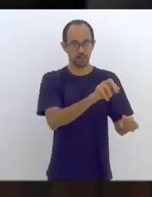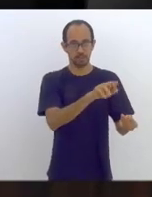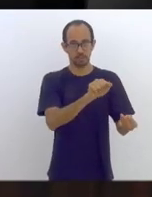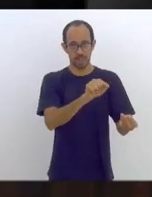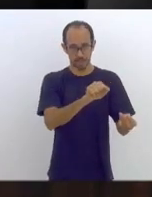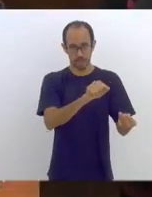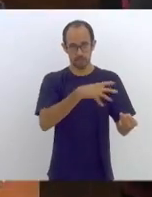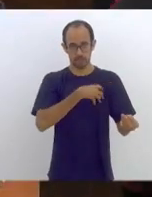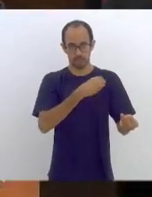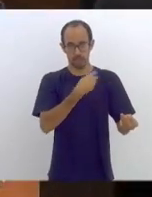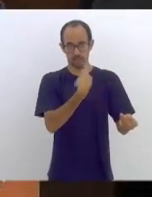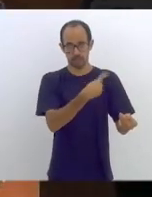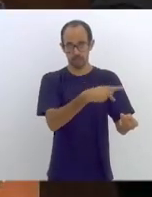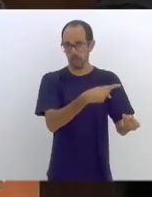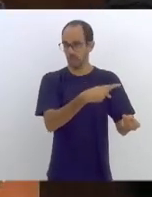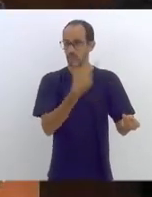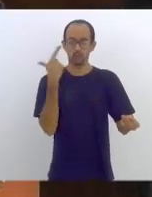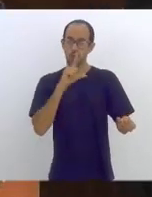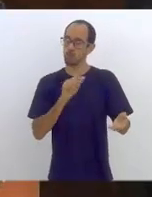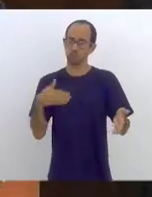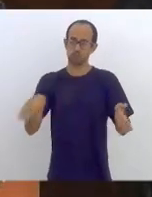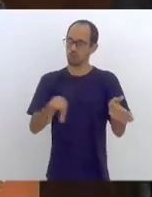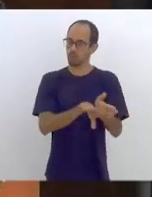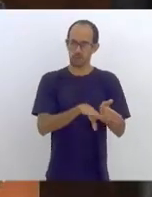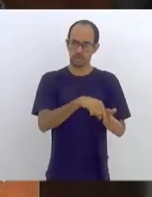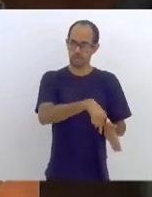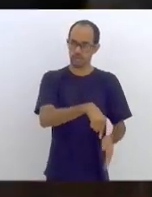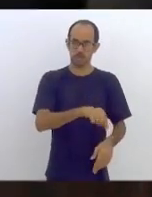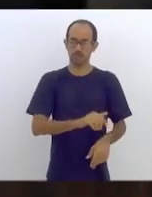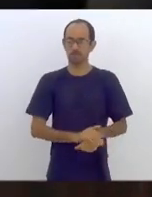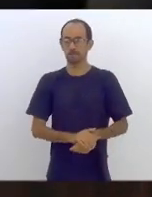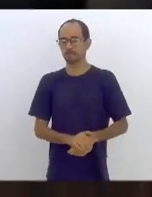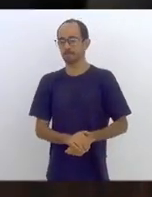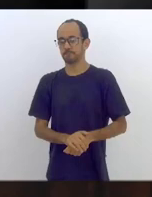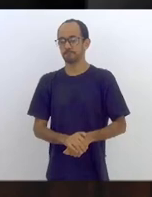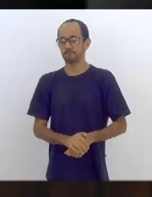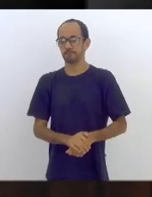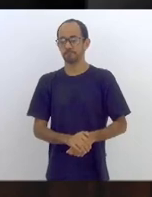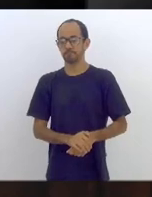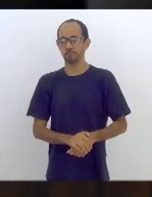filha, que não pôde estar presente.